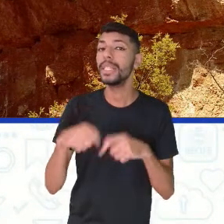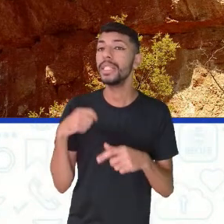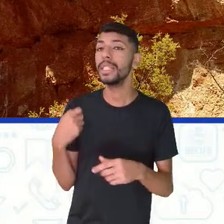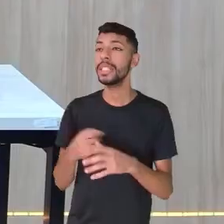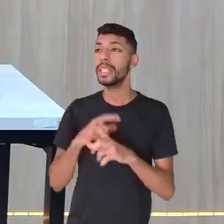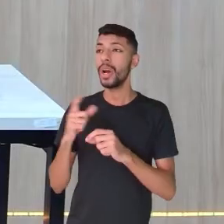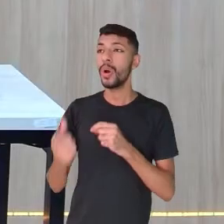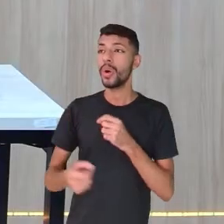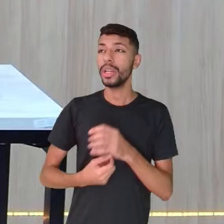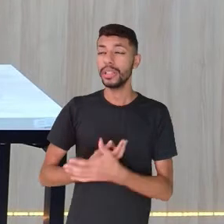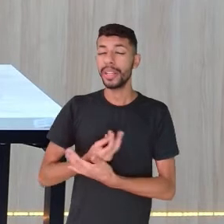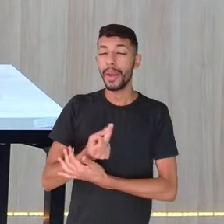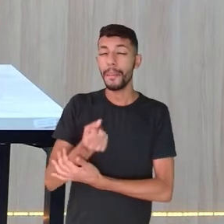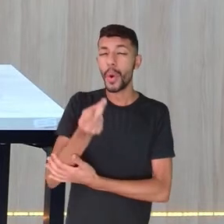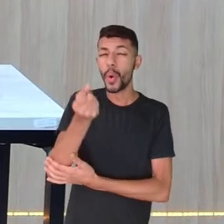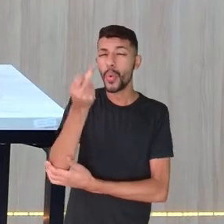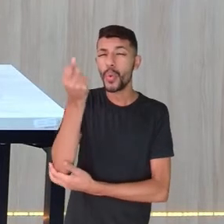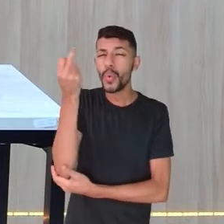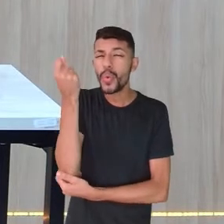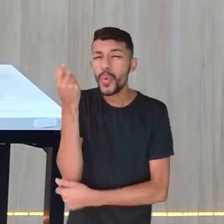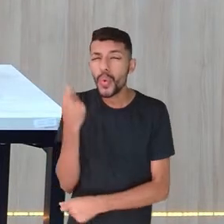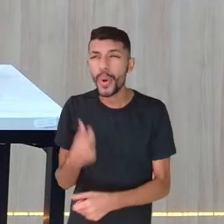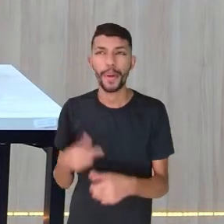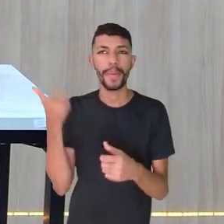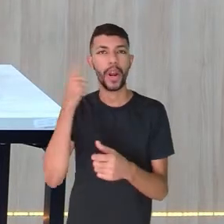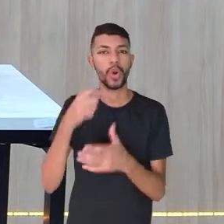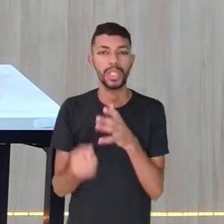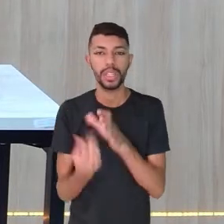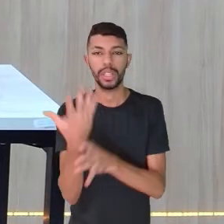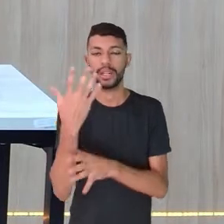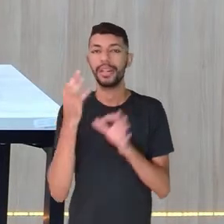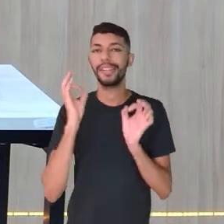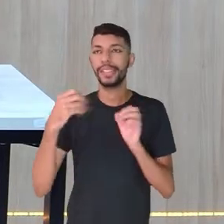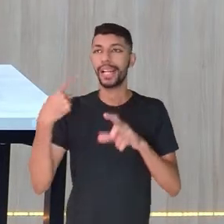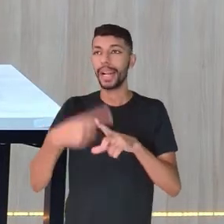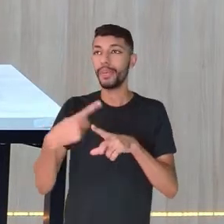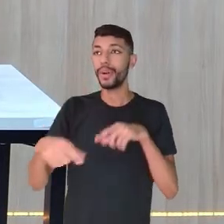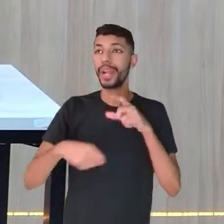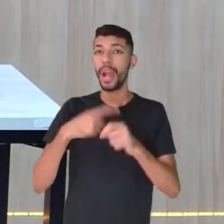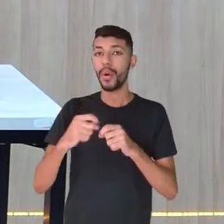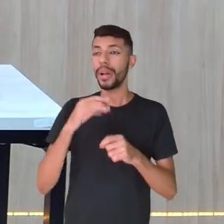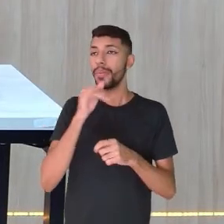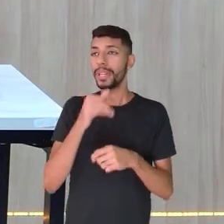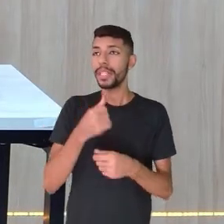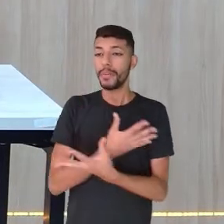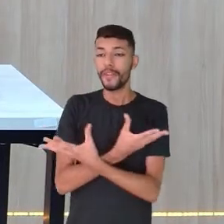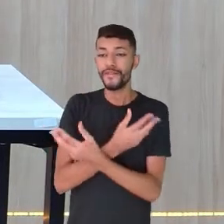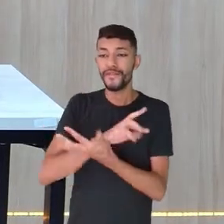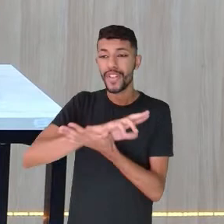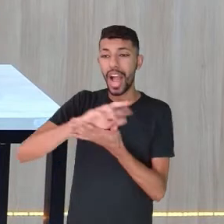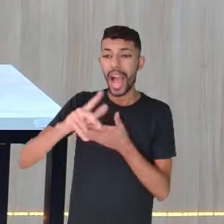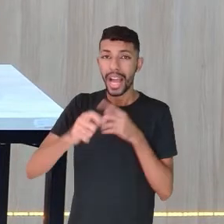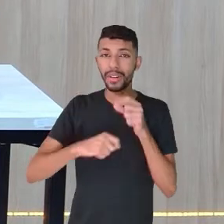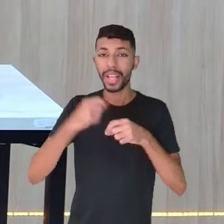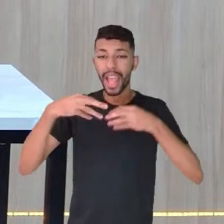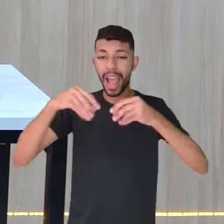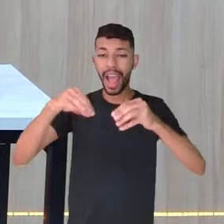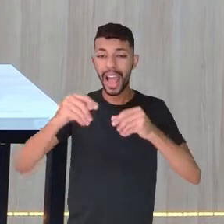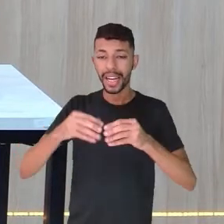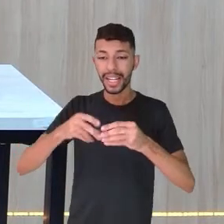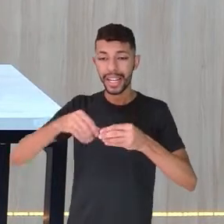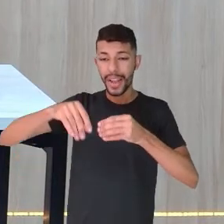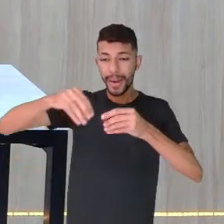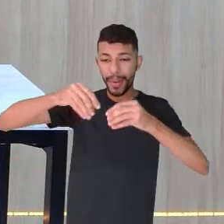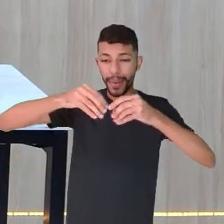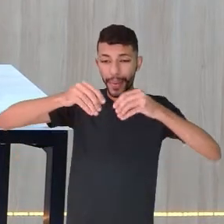longo período para se formar, porque vai ser depositado camadas e camadas de areia, com o passar de muito tempo, é